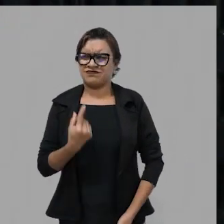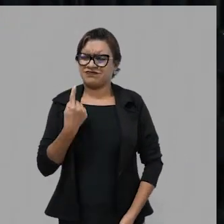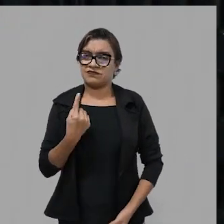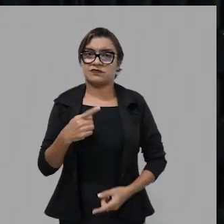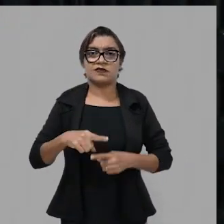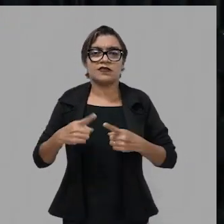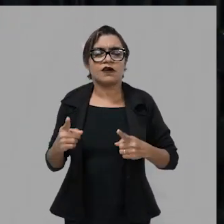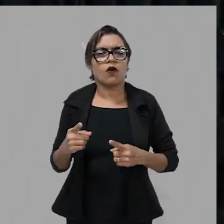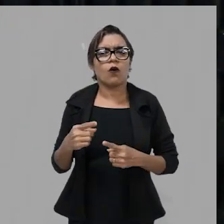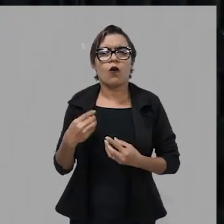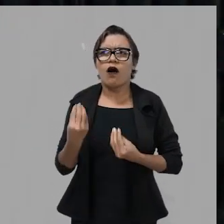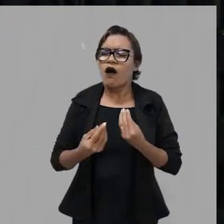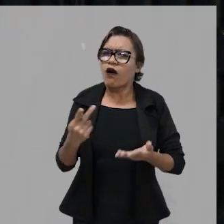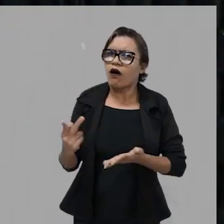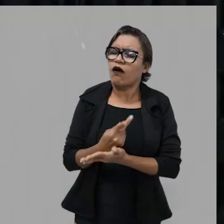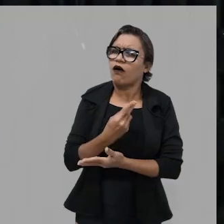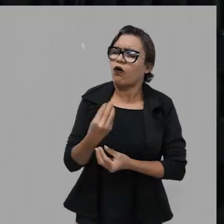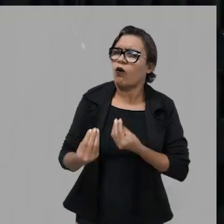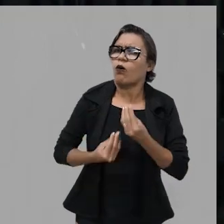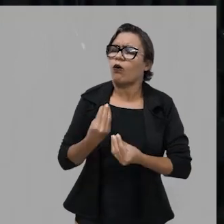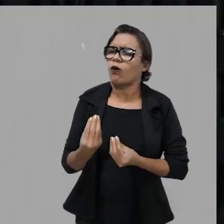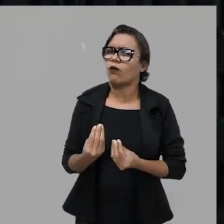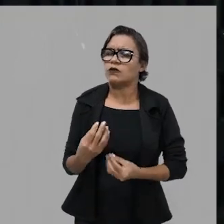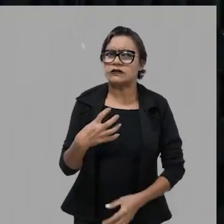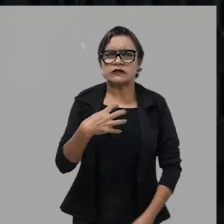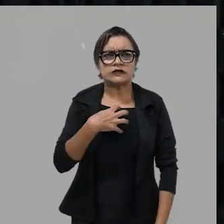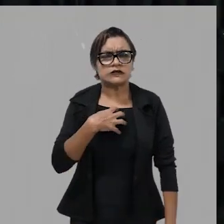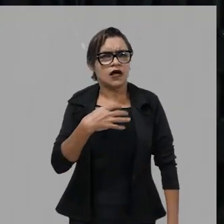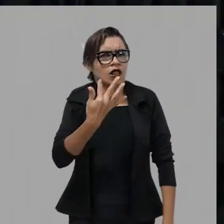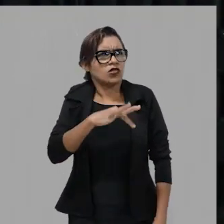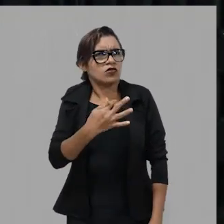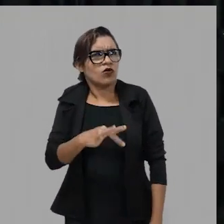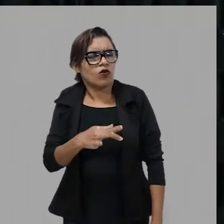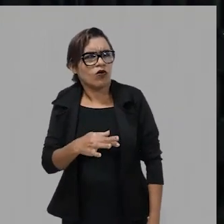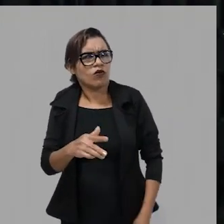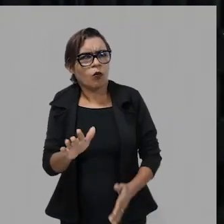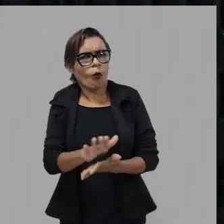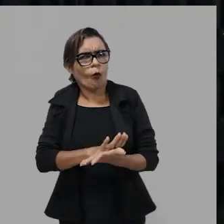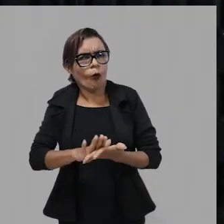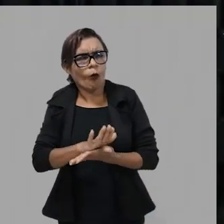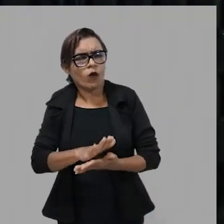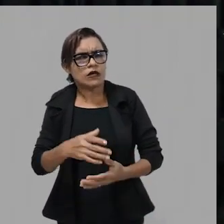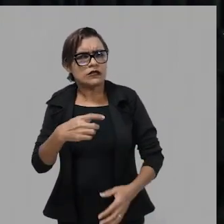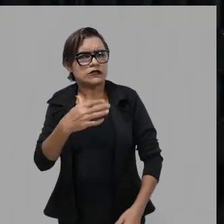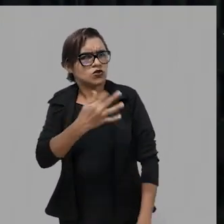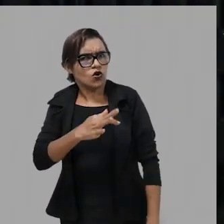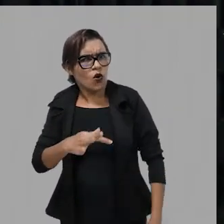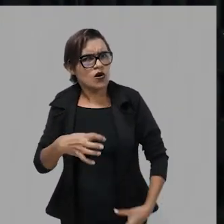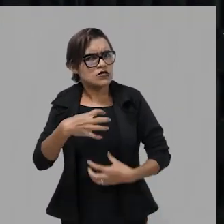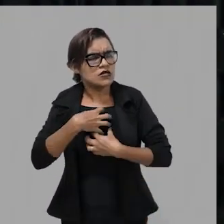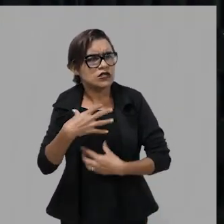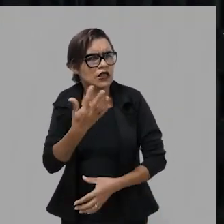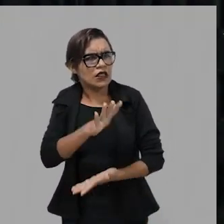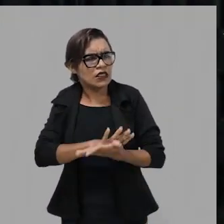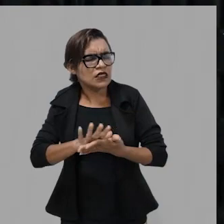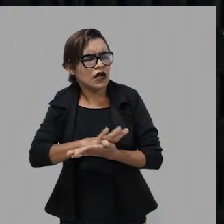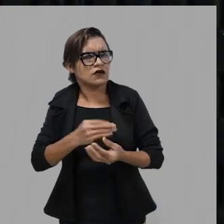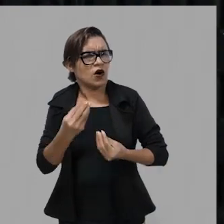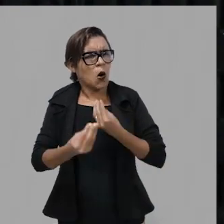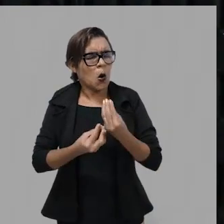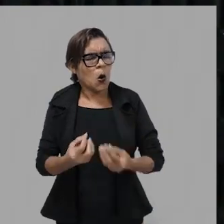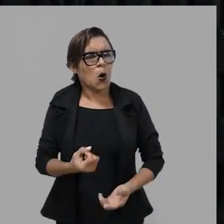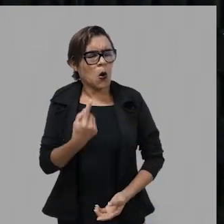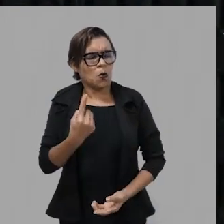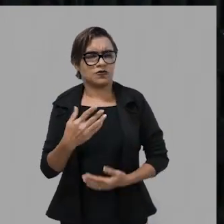é como se não pudesse acontecer. Como que dói e não sente? Então aí a gente pode ver tanto a antítese como também